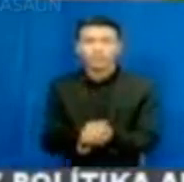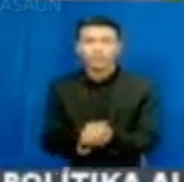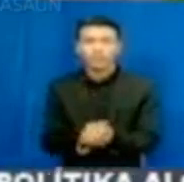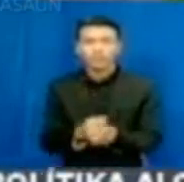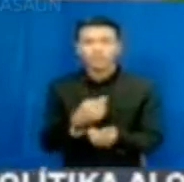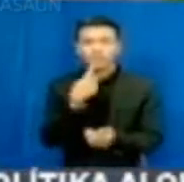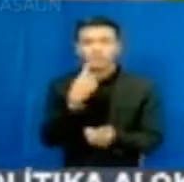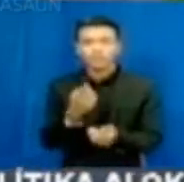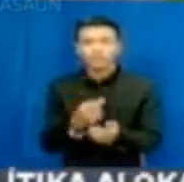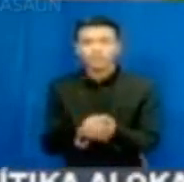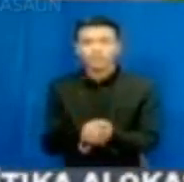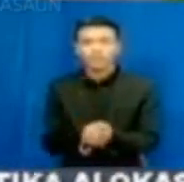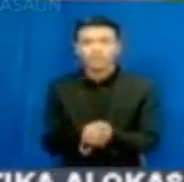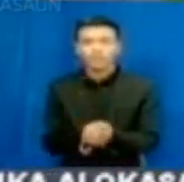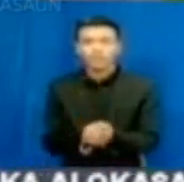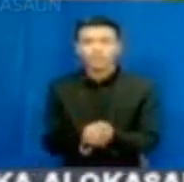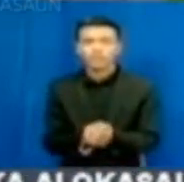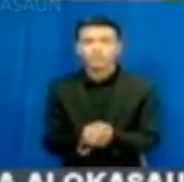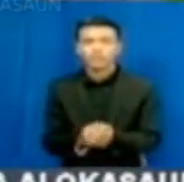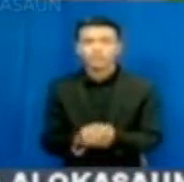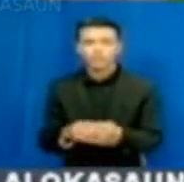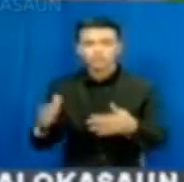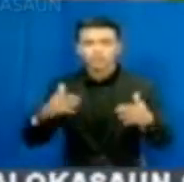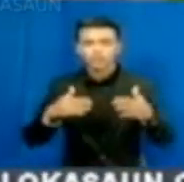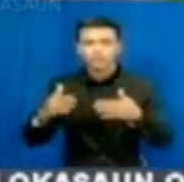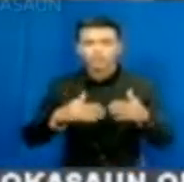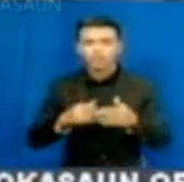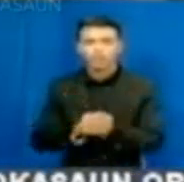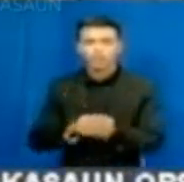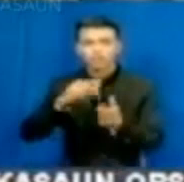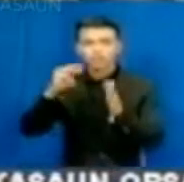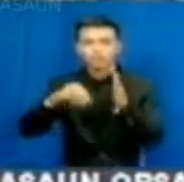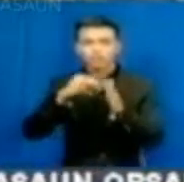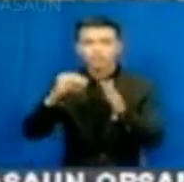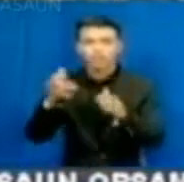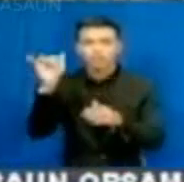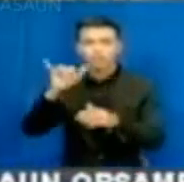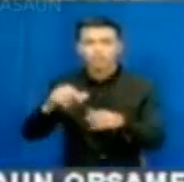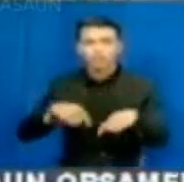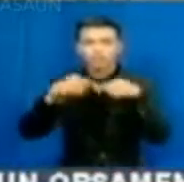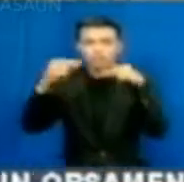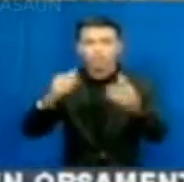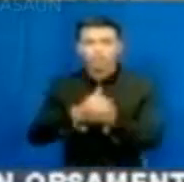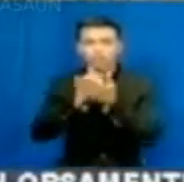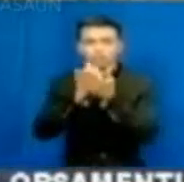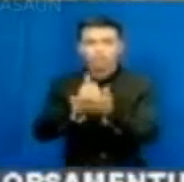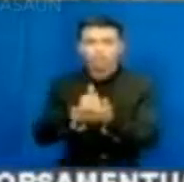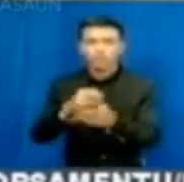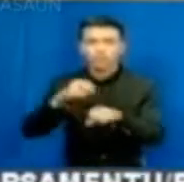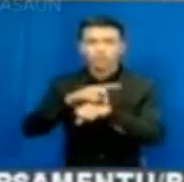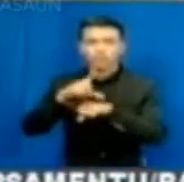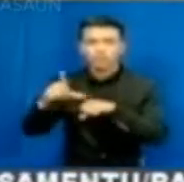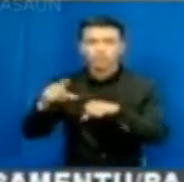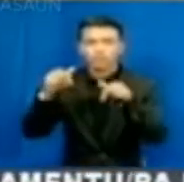da Costa Pereira Jerônimo compromete. Se mobiliza a mídia estatal no privado Cira, onde foi apoio da campanha